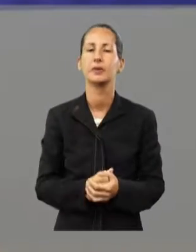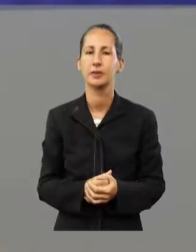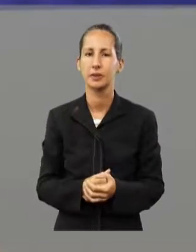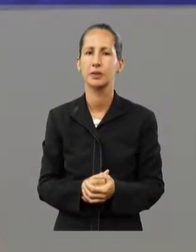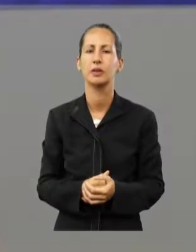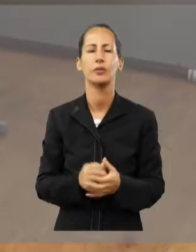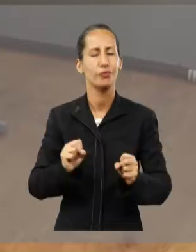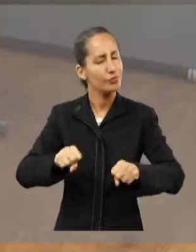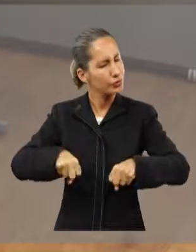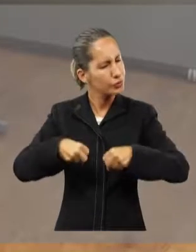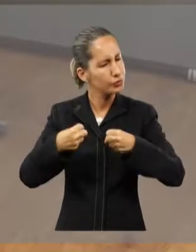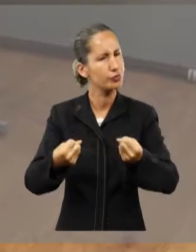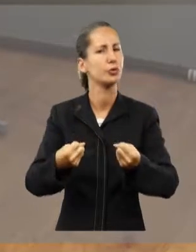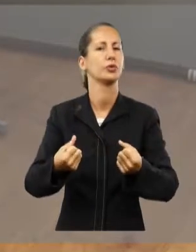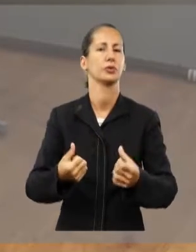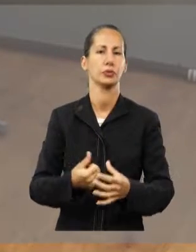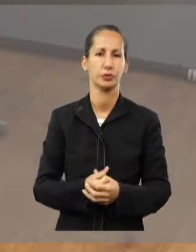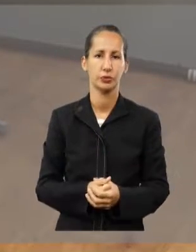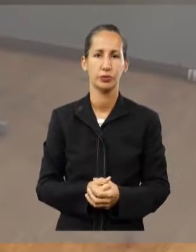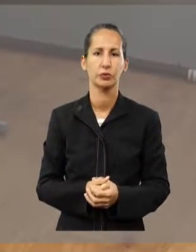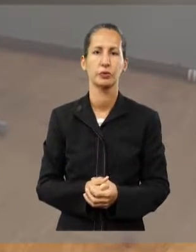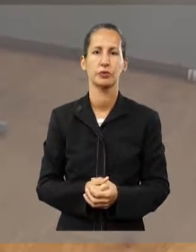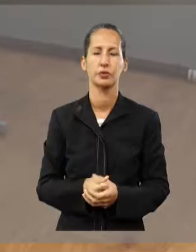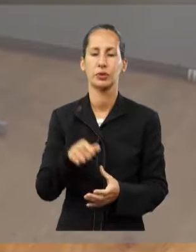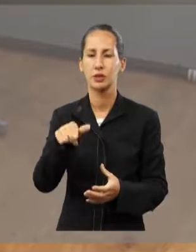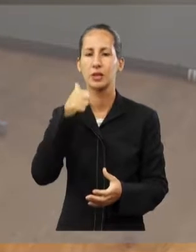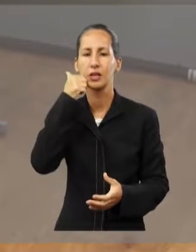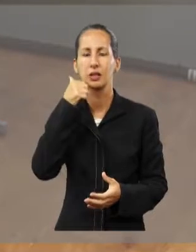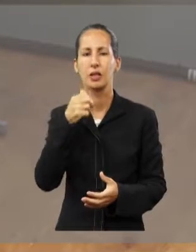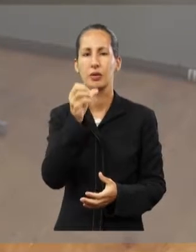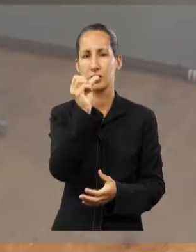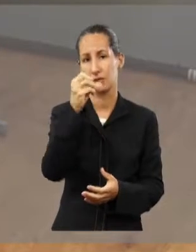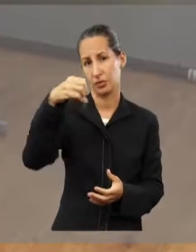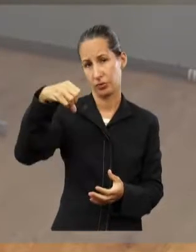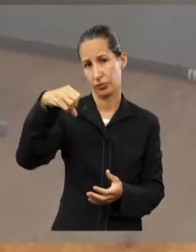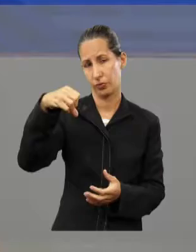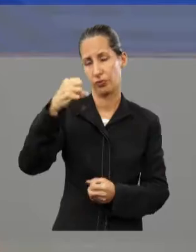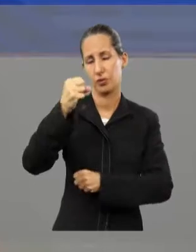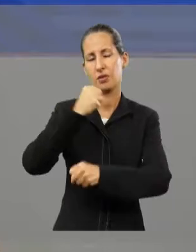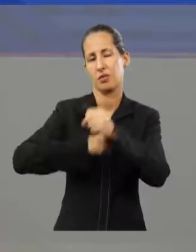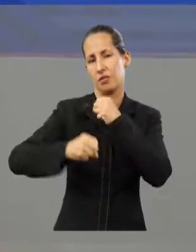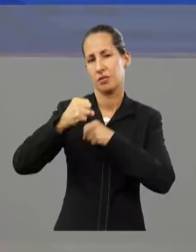Foi uma luta grande. Cheguei em Natal, em 69.